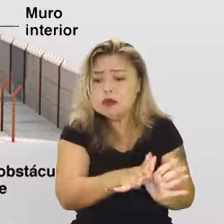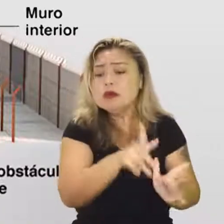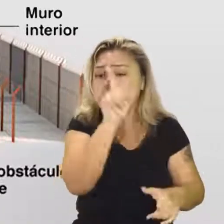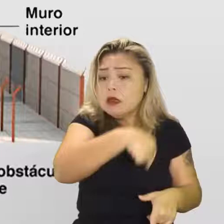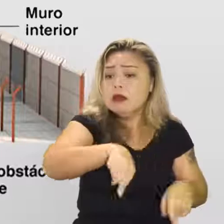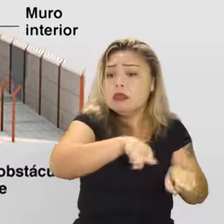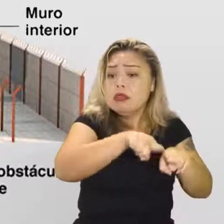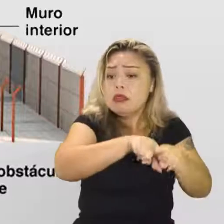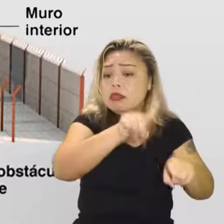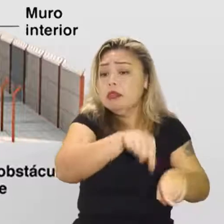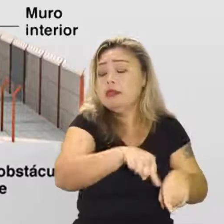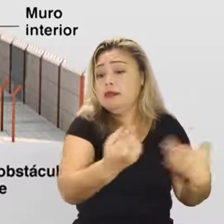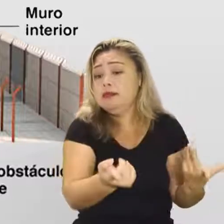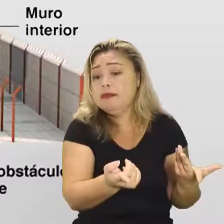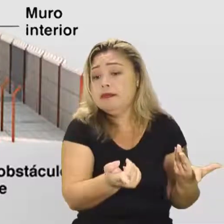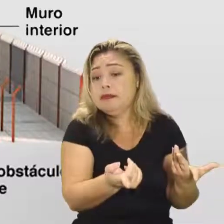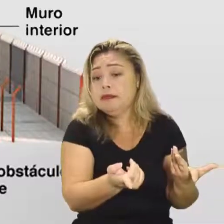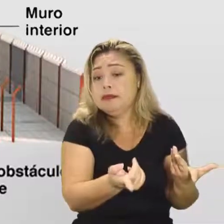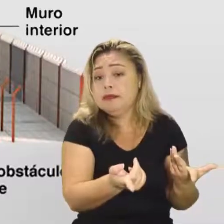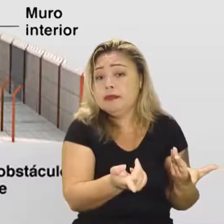guerra.